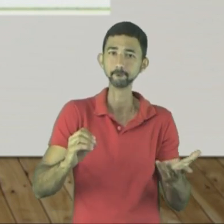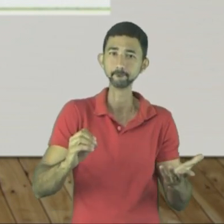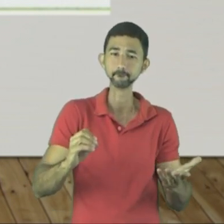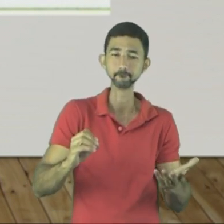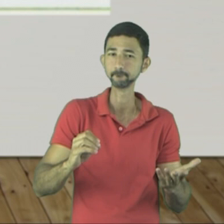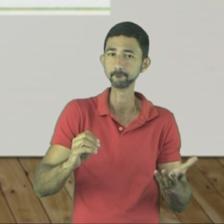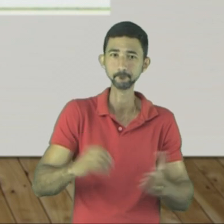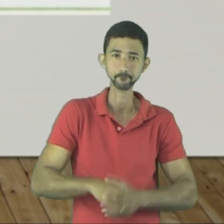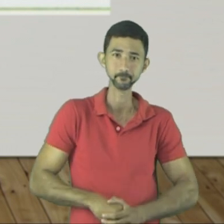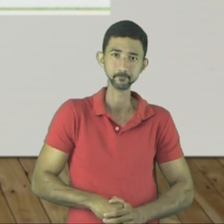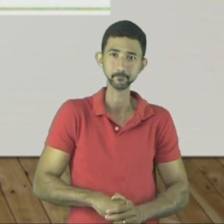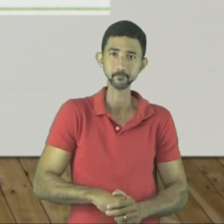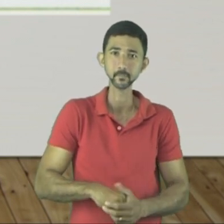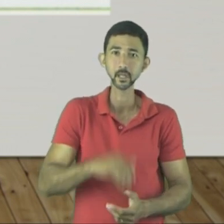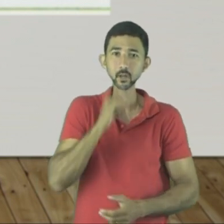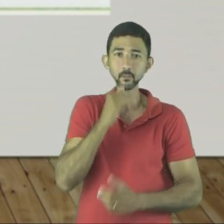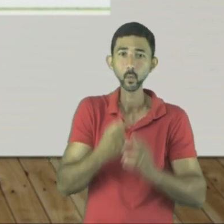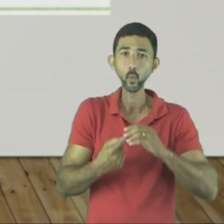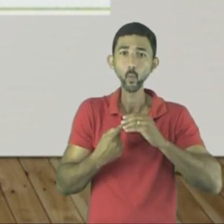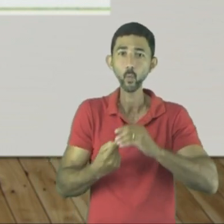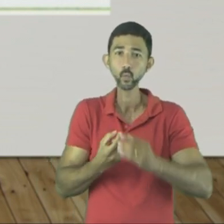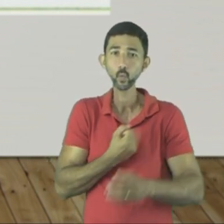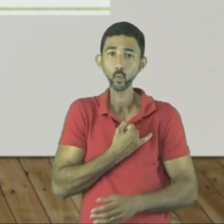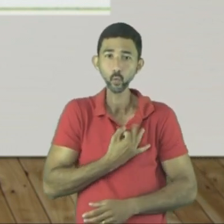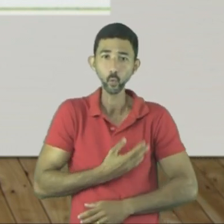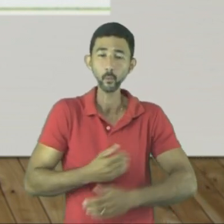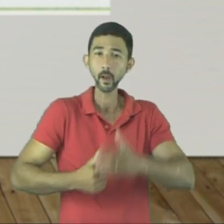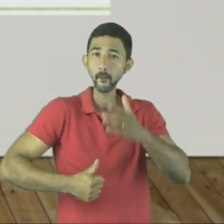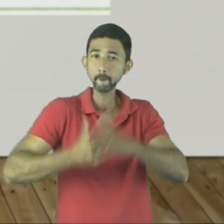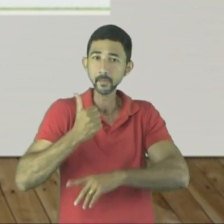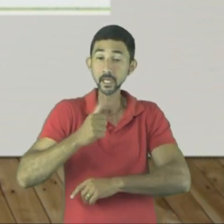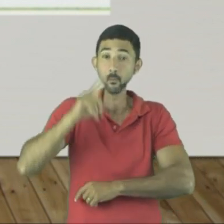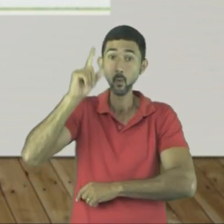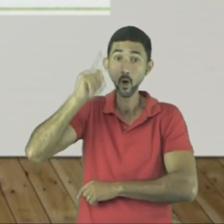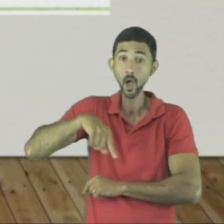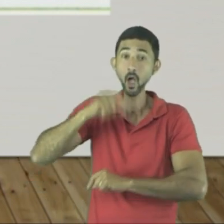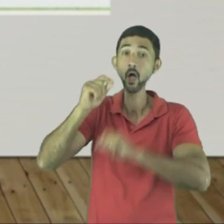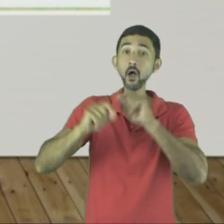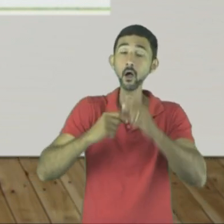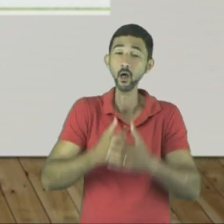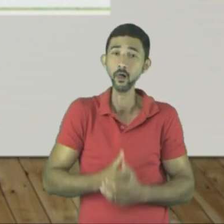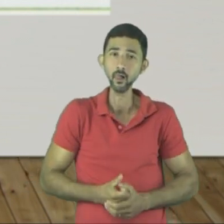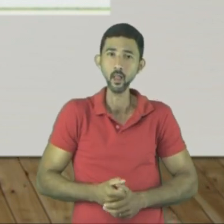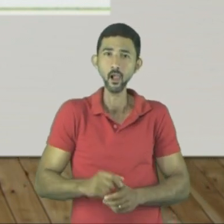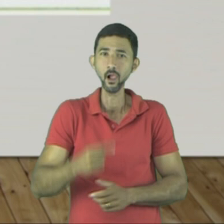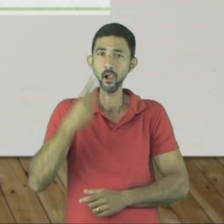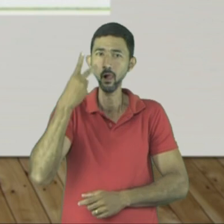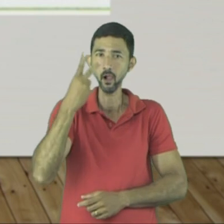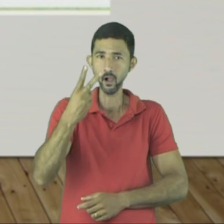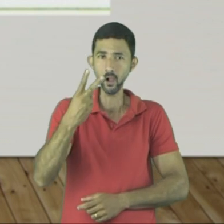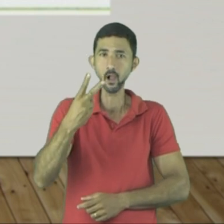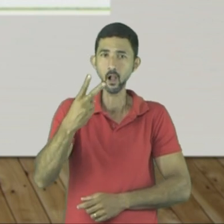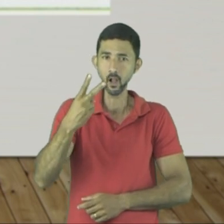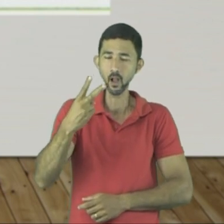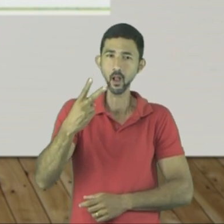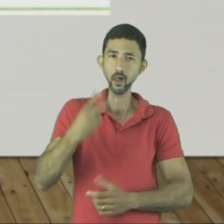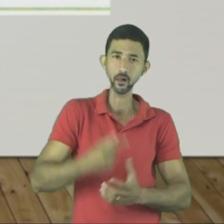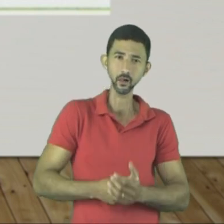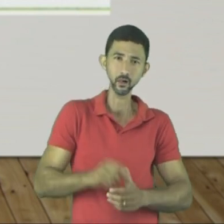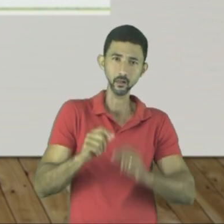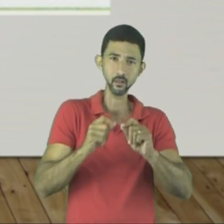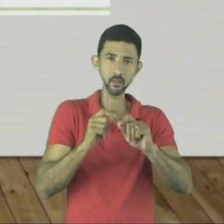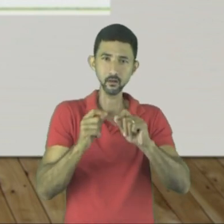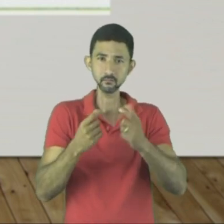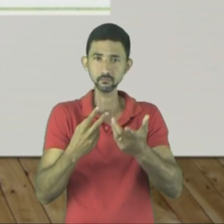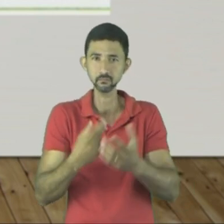não é primo, porque o único número primo, o privilegiado, o cara aqui é o 2, né? Então o 30